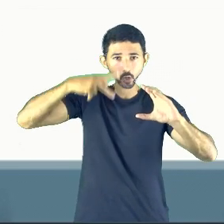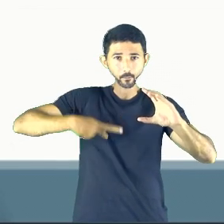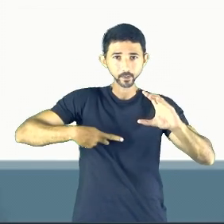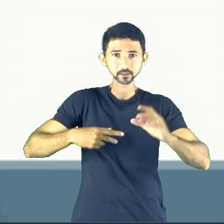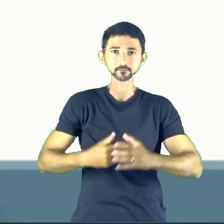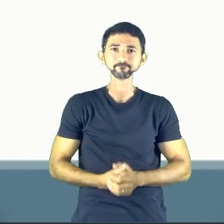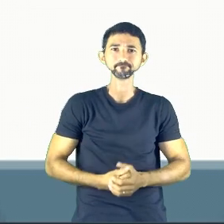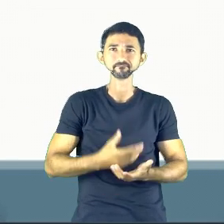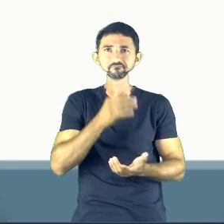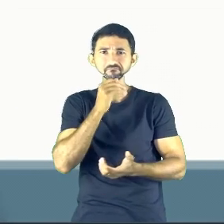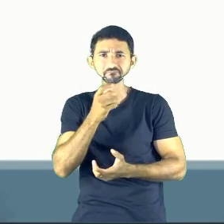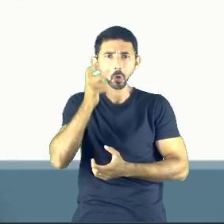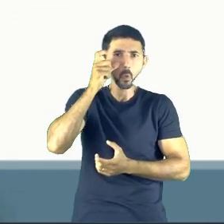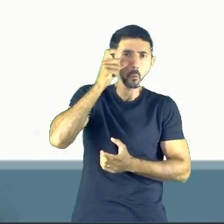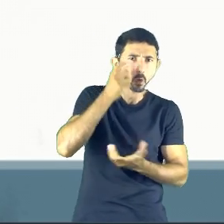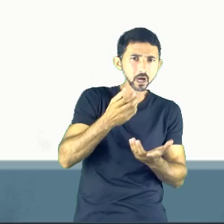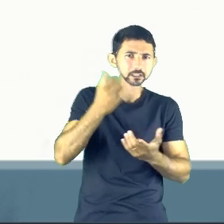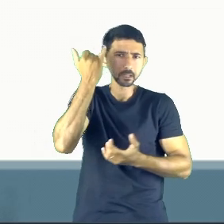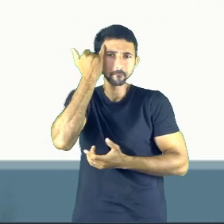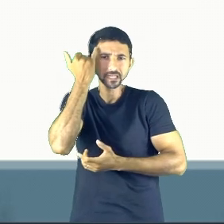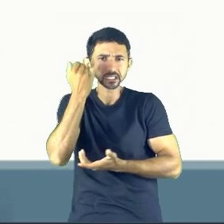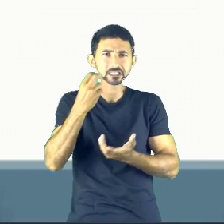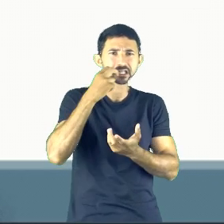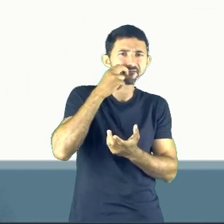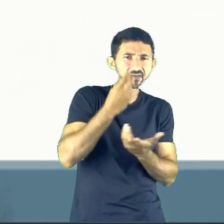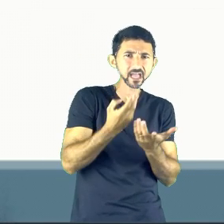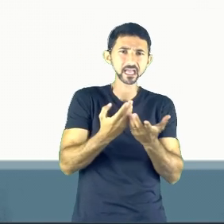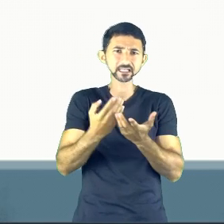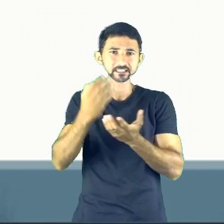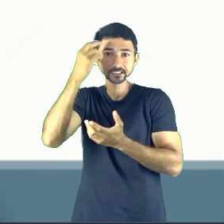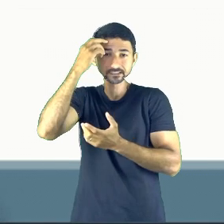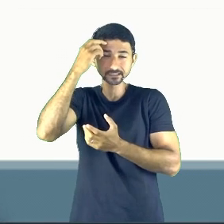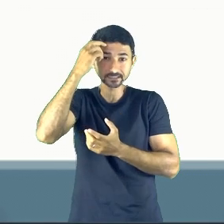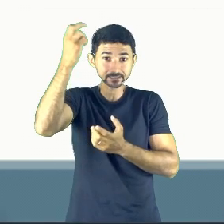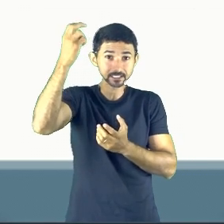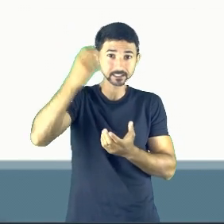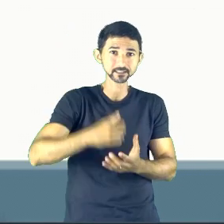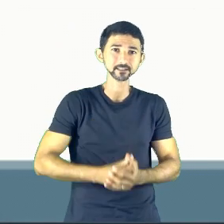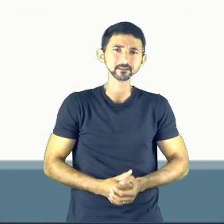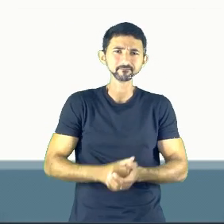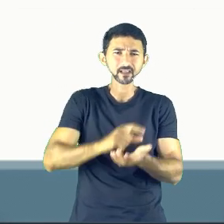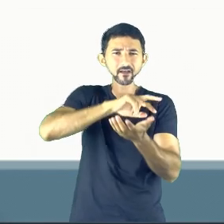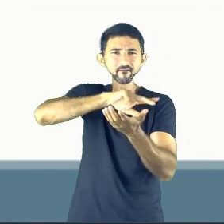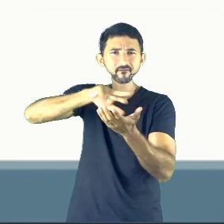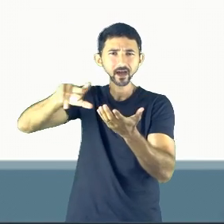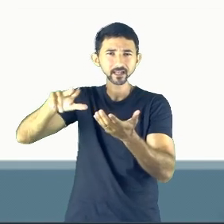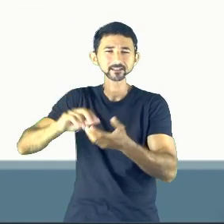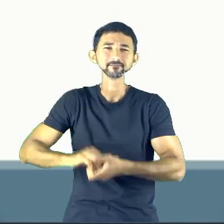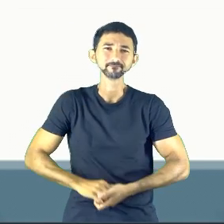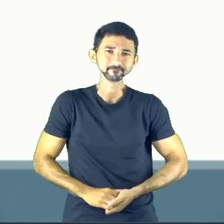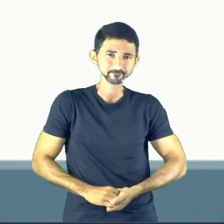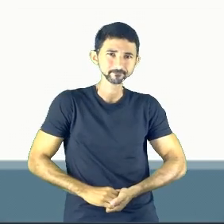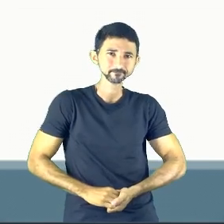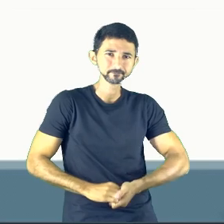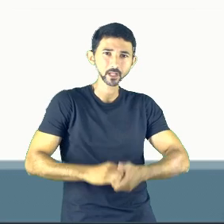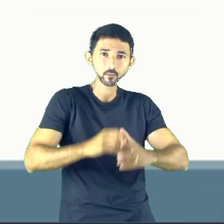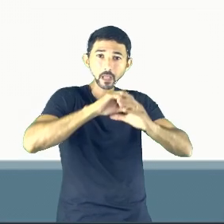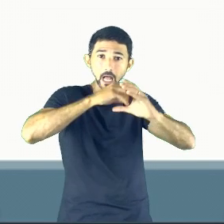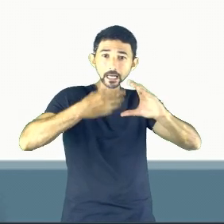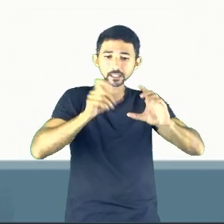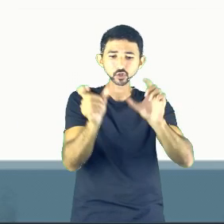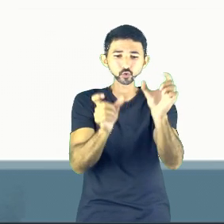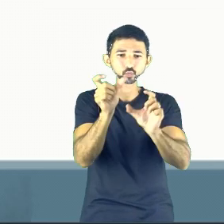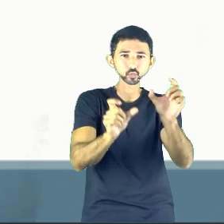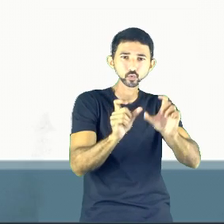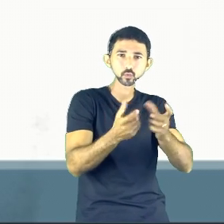possuem características humanas, como a ganância, a preguiça, a inveja, a sabedoria, a astúcia e tantas outras, né? Por